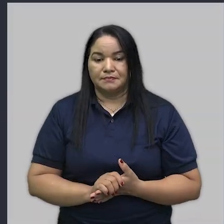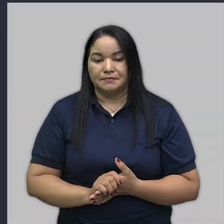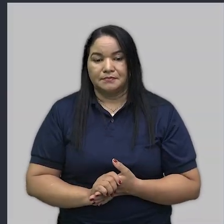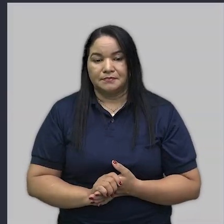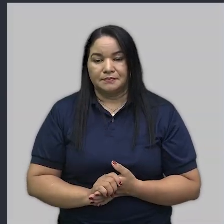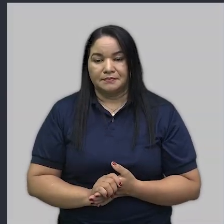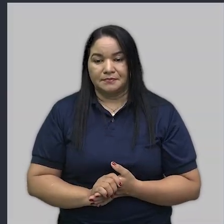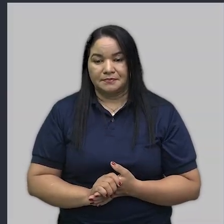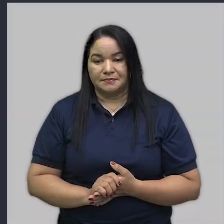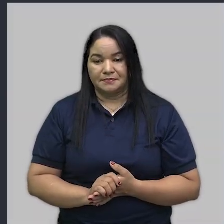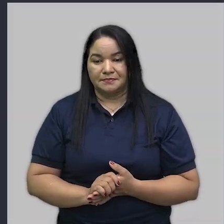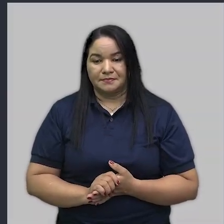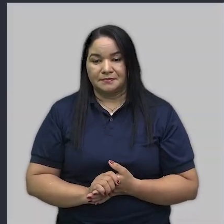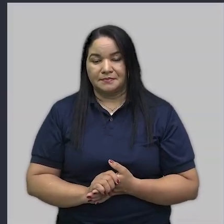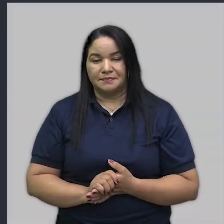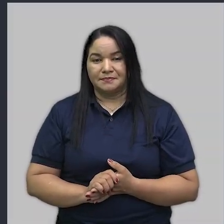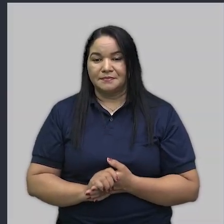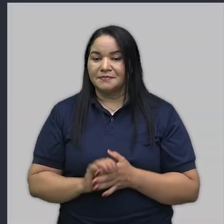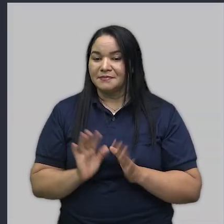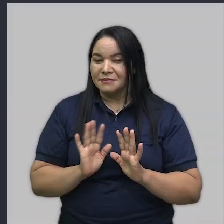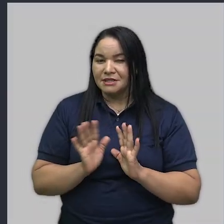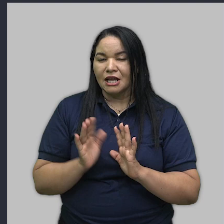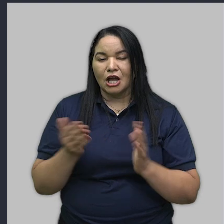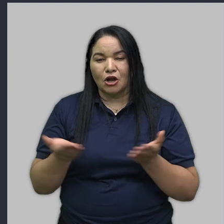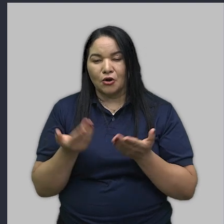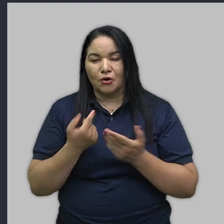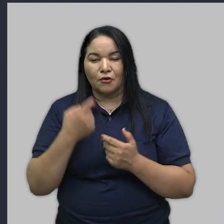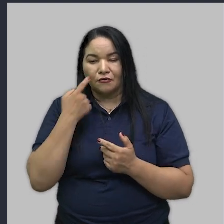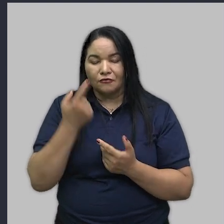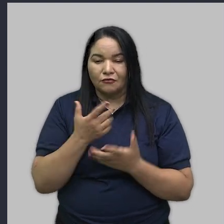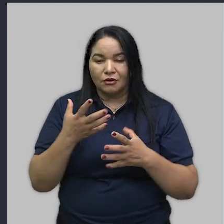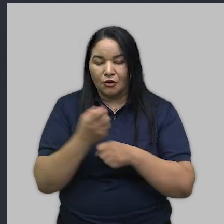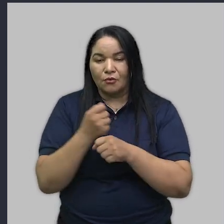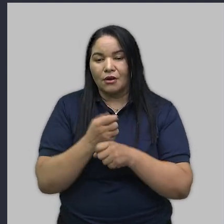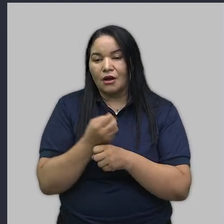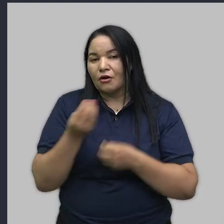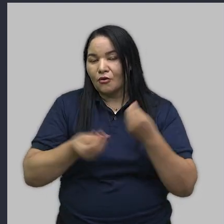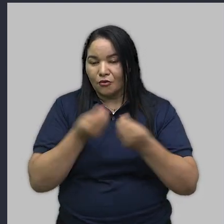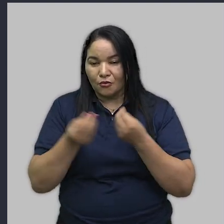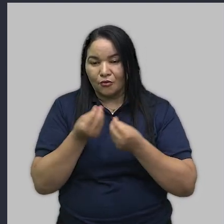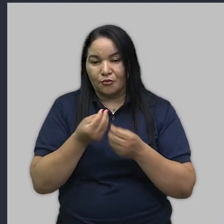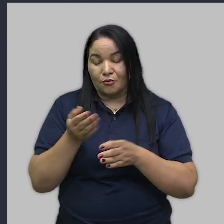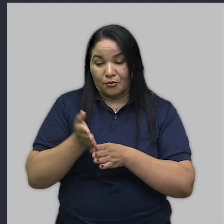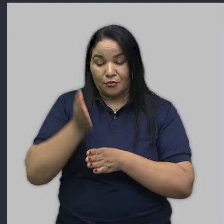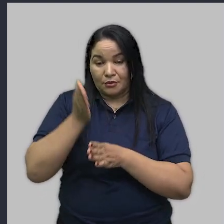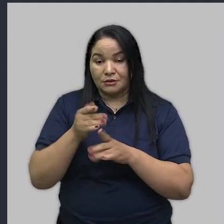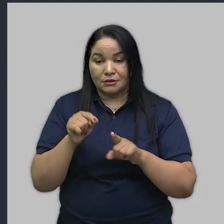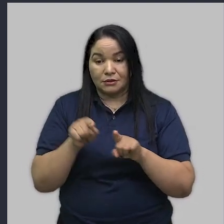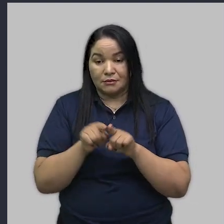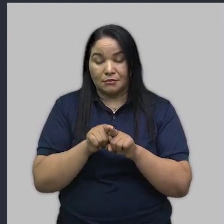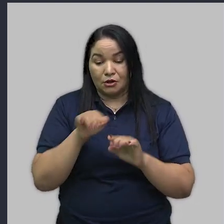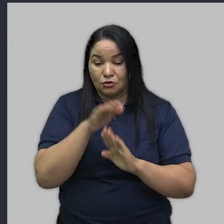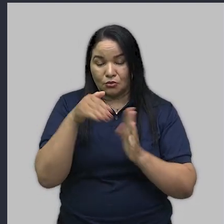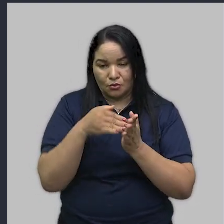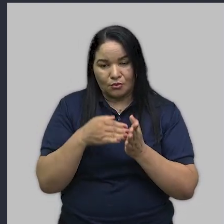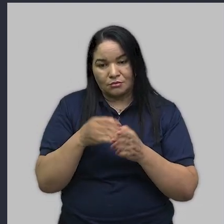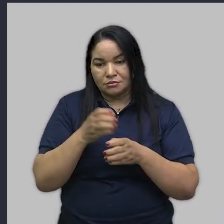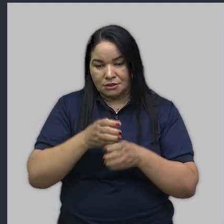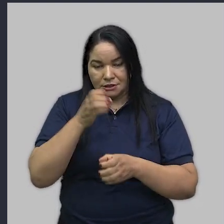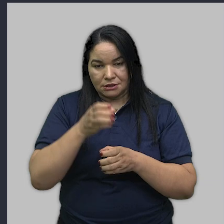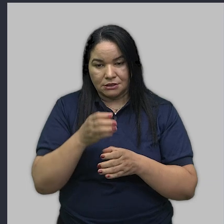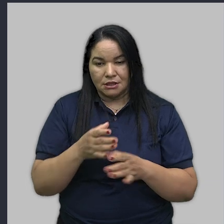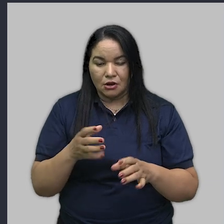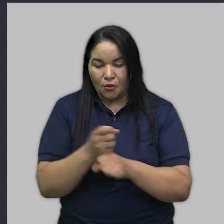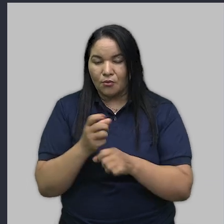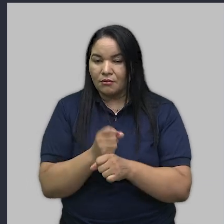Olá! Vamos explorar como calcular a área lateral e a área total de um cilindro. Esses cálculos são essenciais em